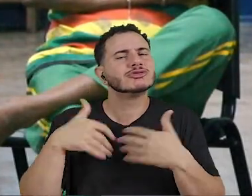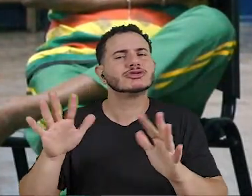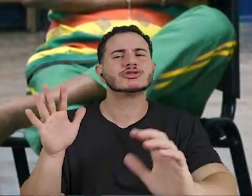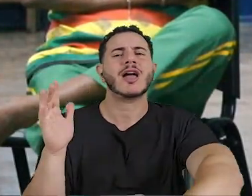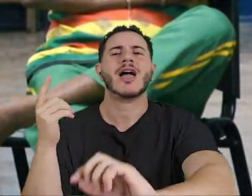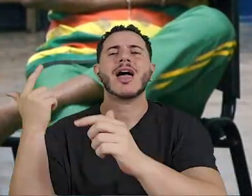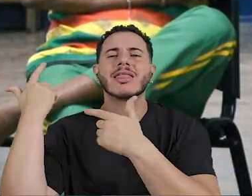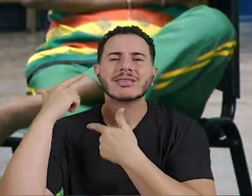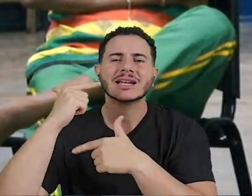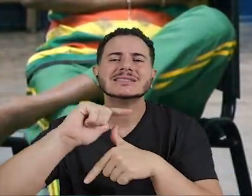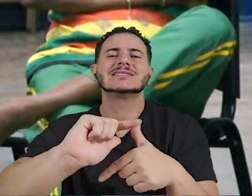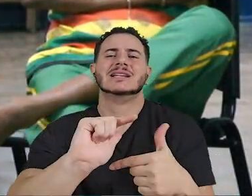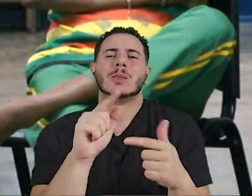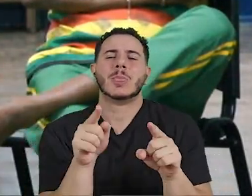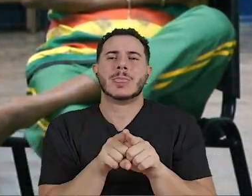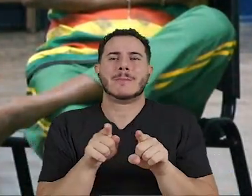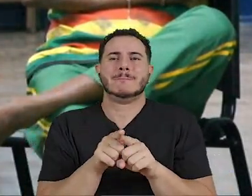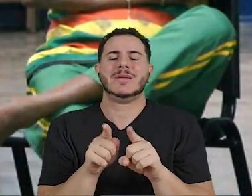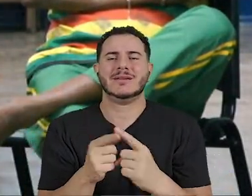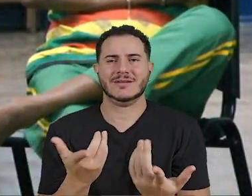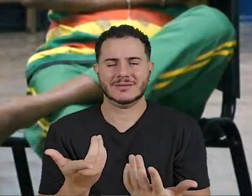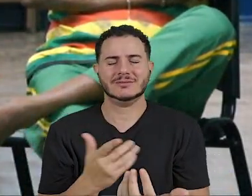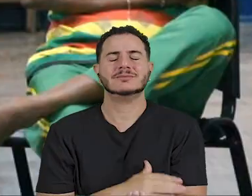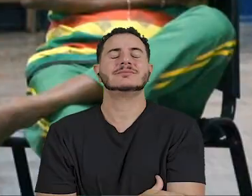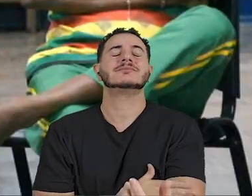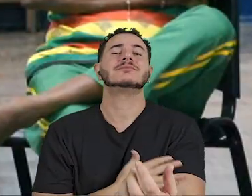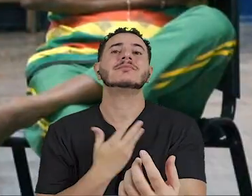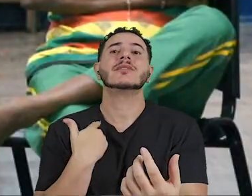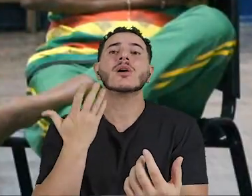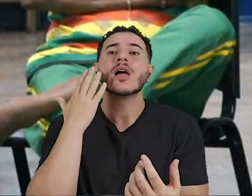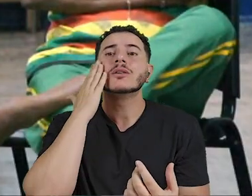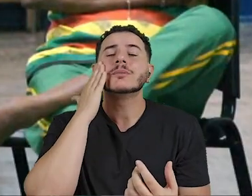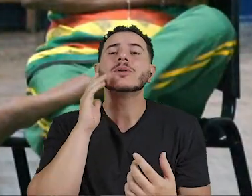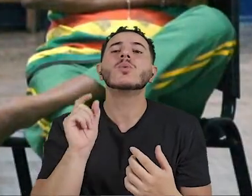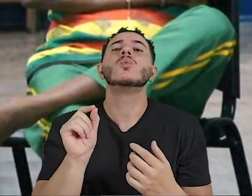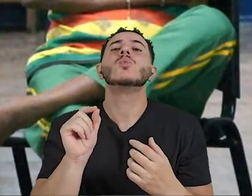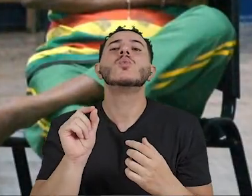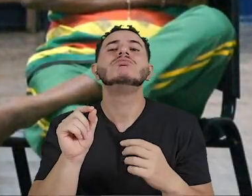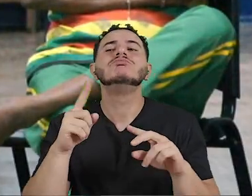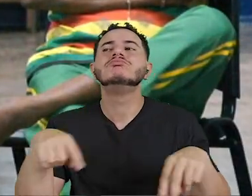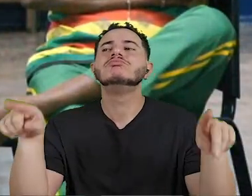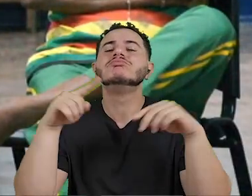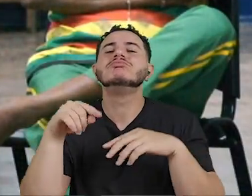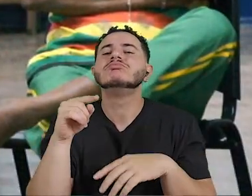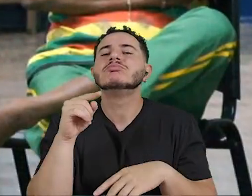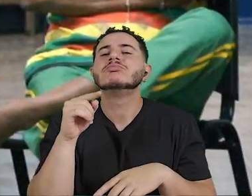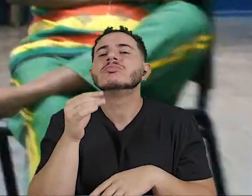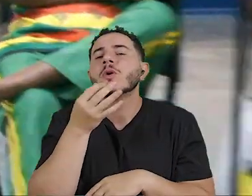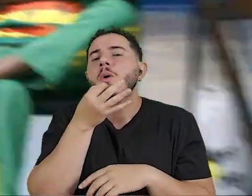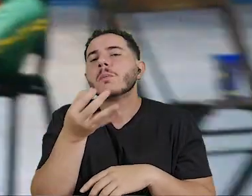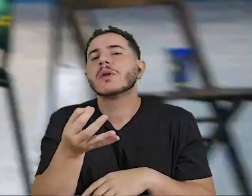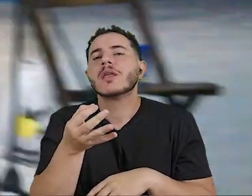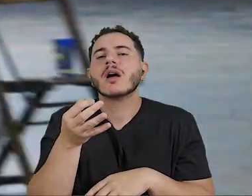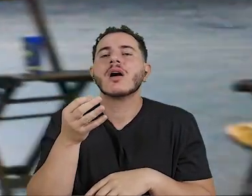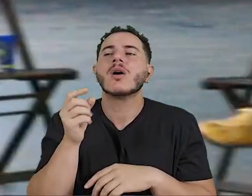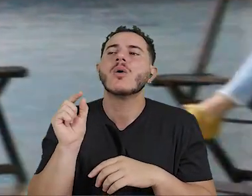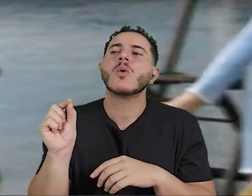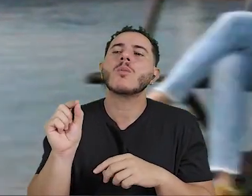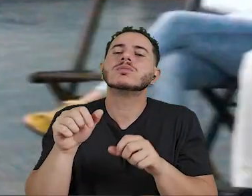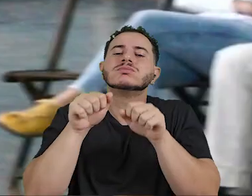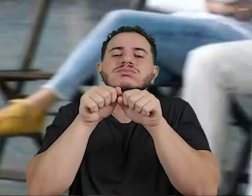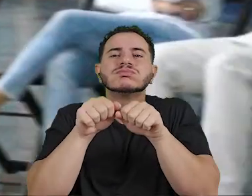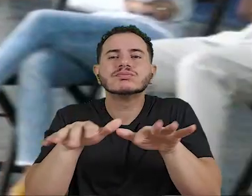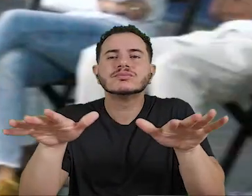AB e essa novidade. E a sua visão disso, como que isso refletiu na